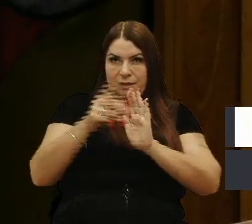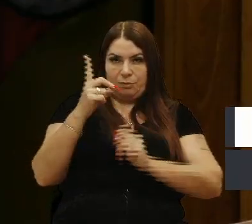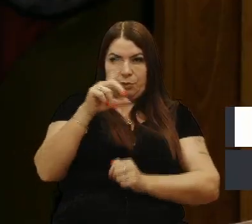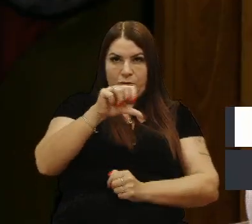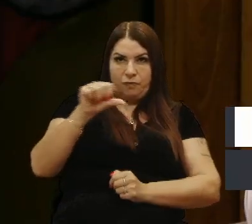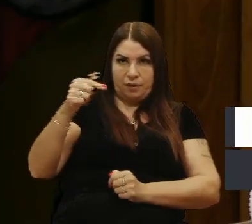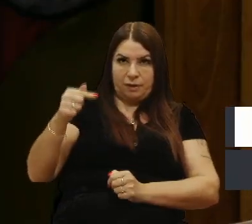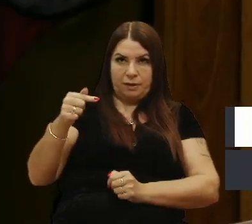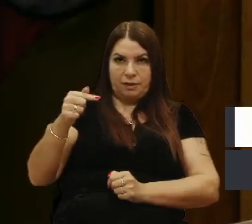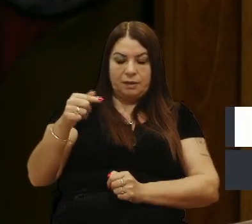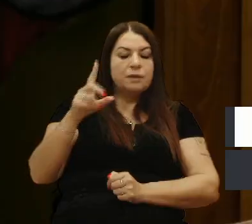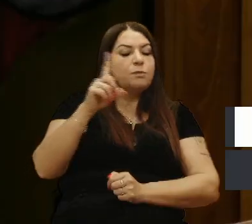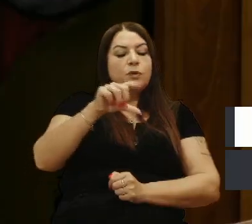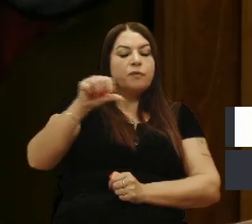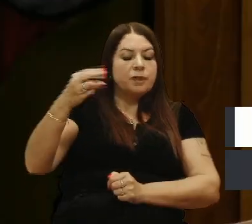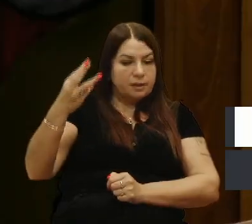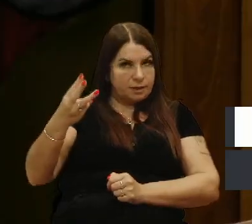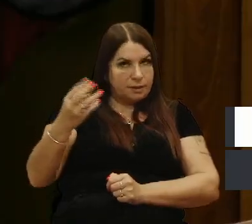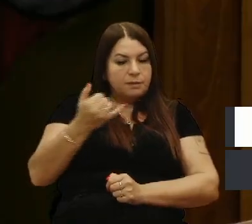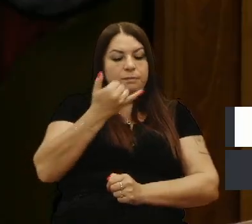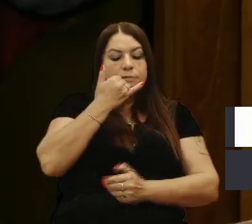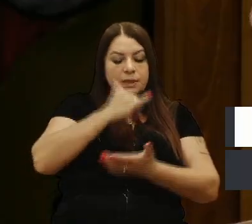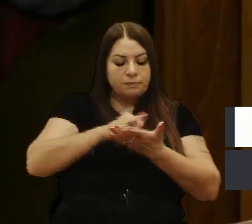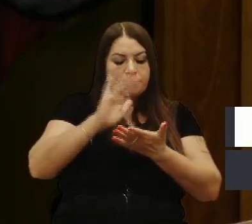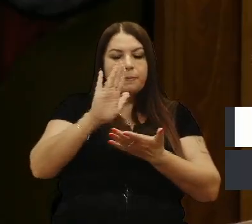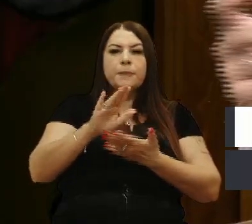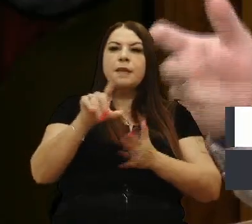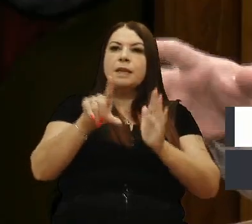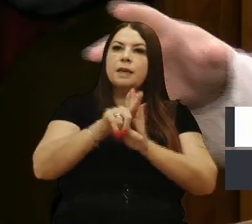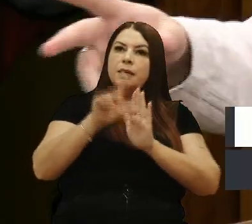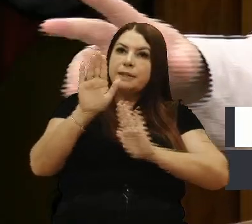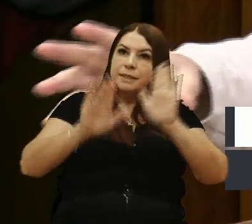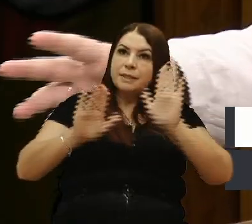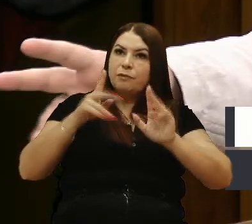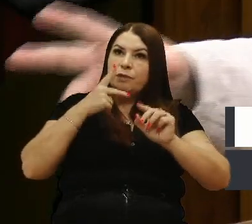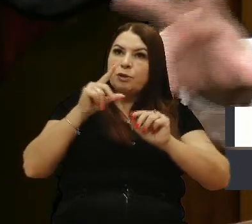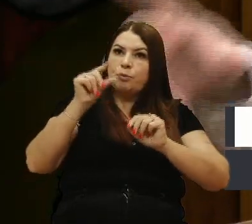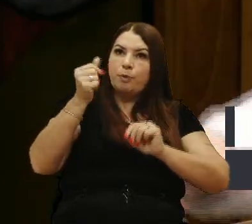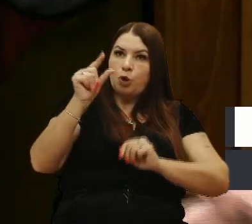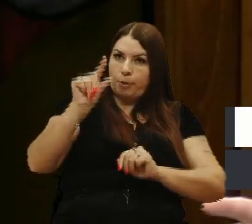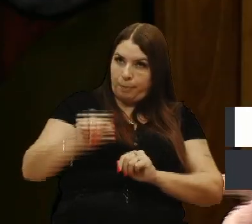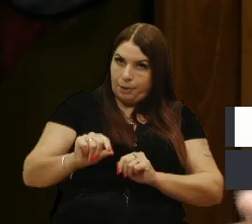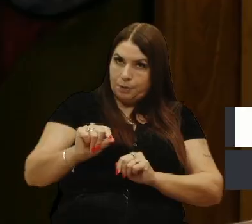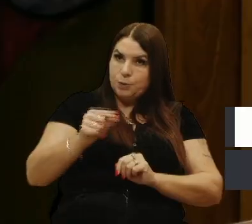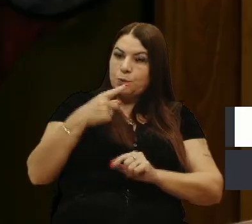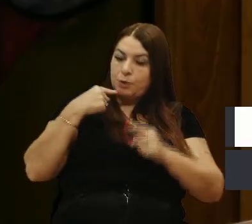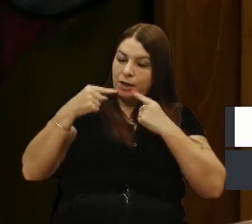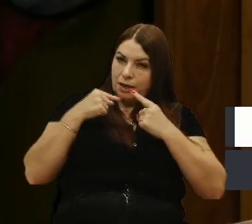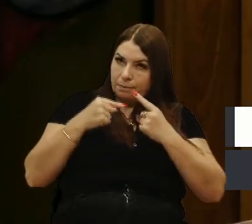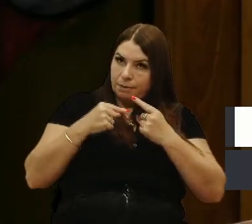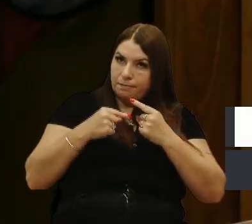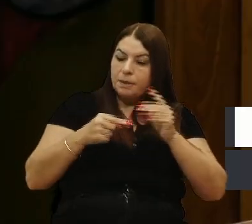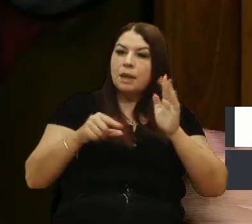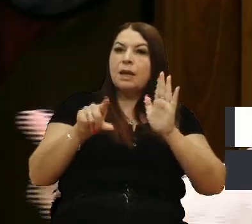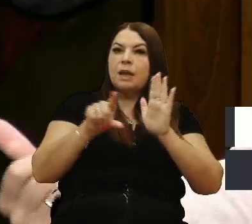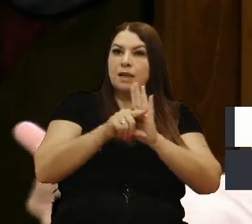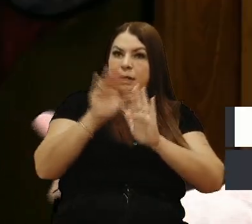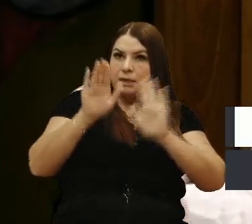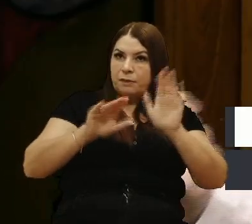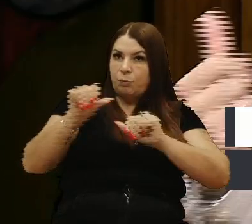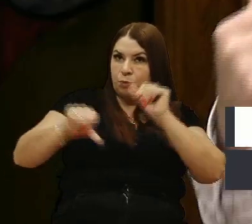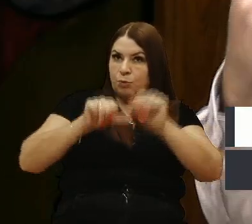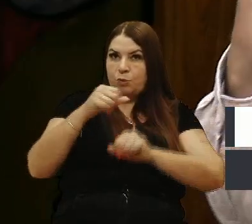97 de 93, perdão, era a lei de licitação que tratava do menor preço, que é o que o senhor reclama. A lei de licitações foi